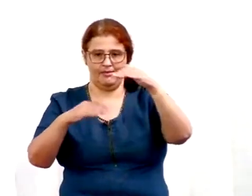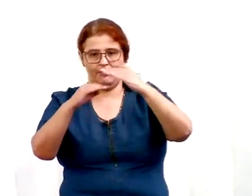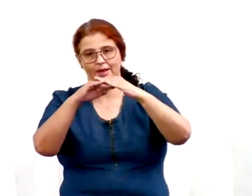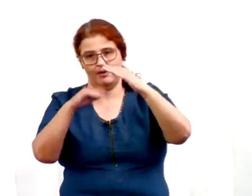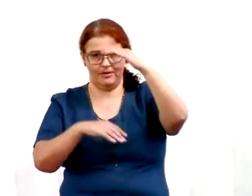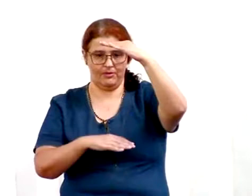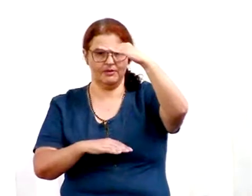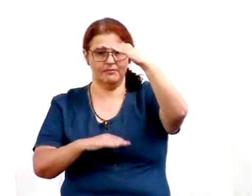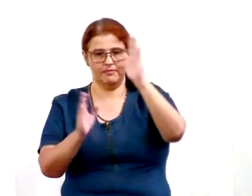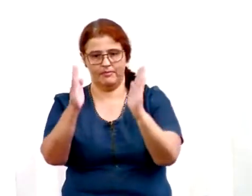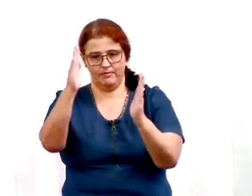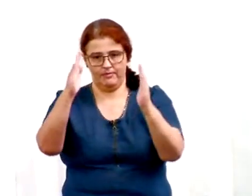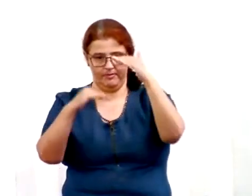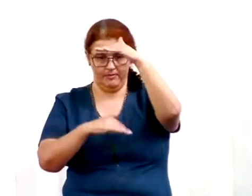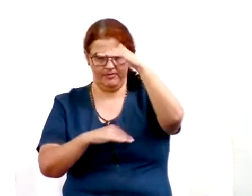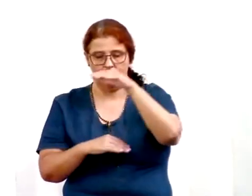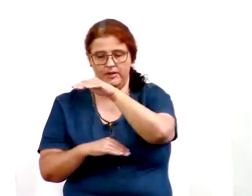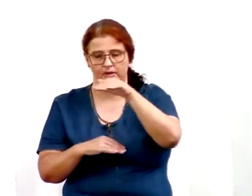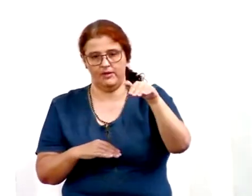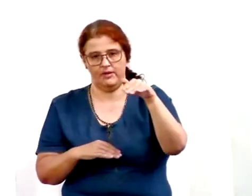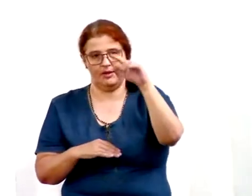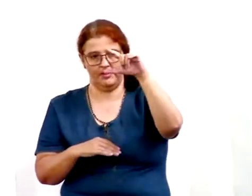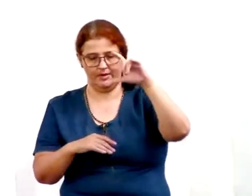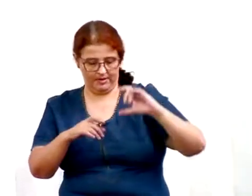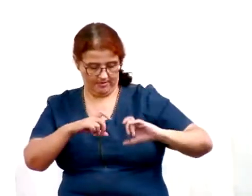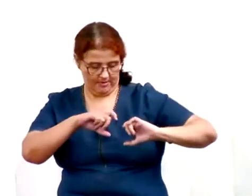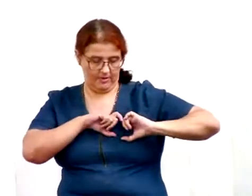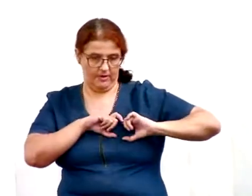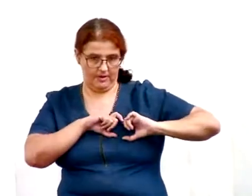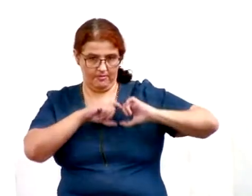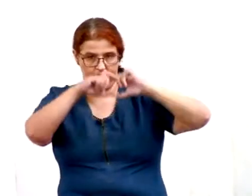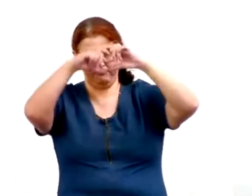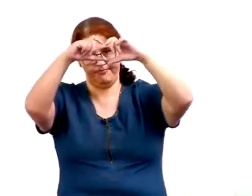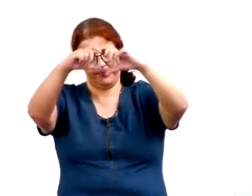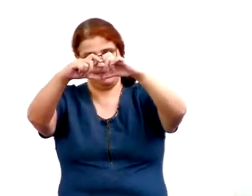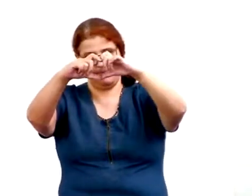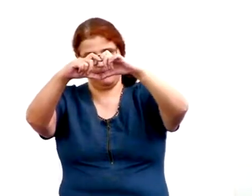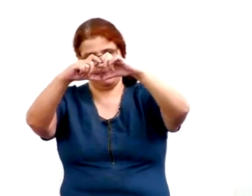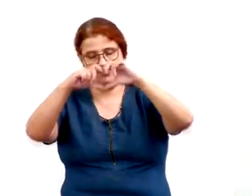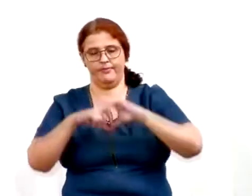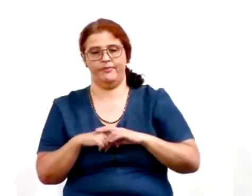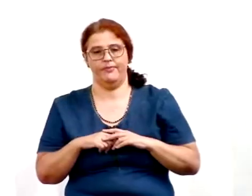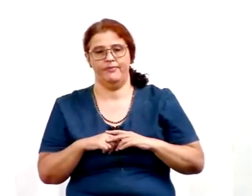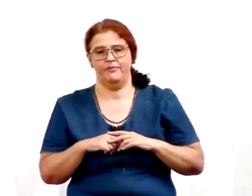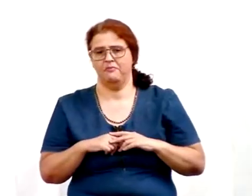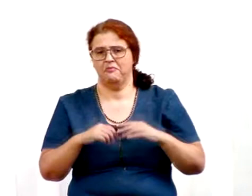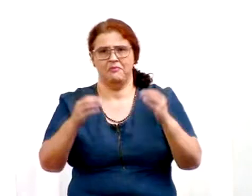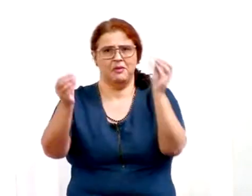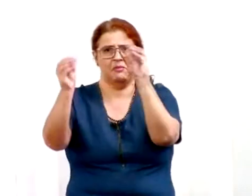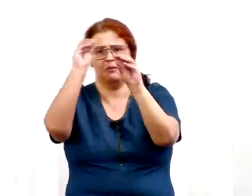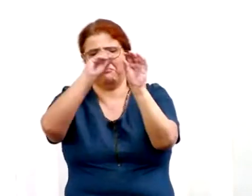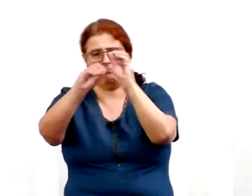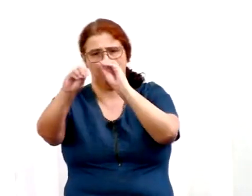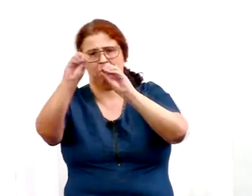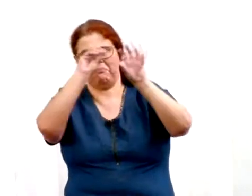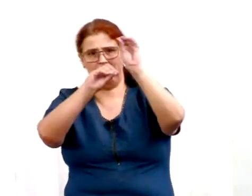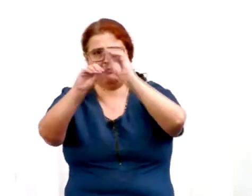coração. E aí dentro do coração, talvez você possa colocar um monte de